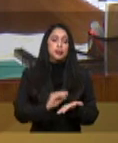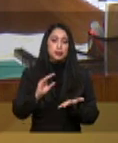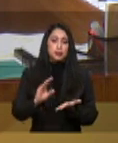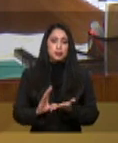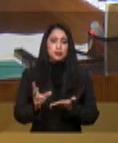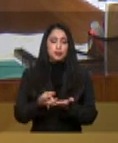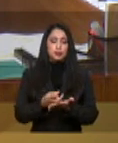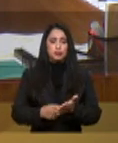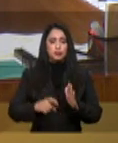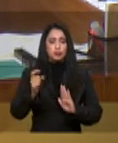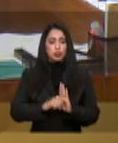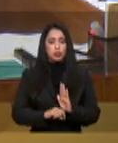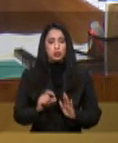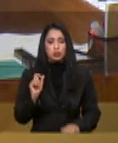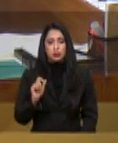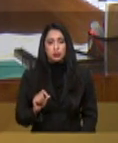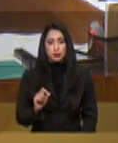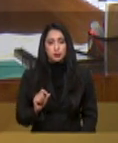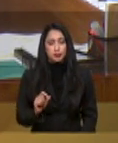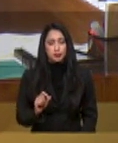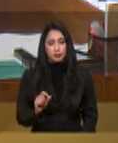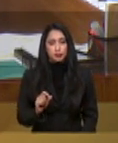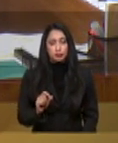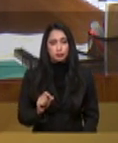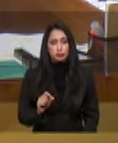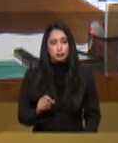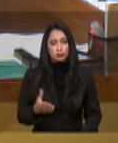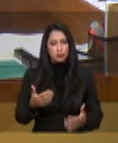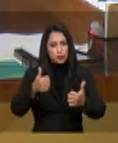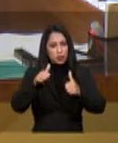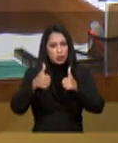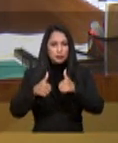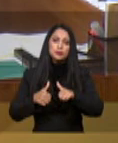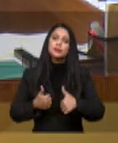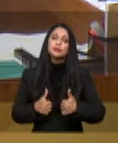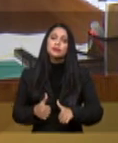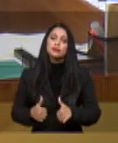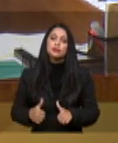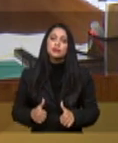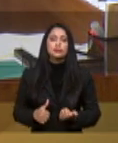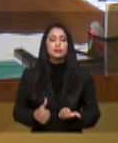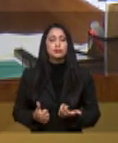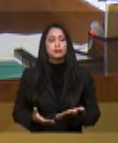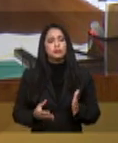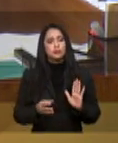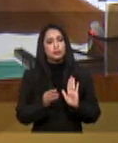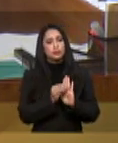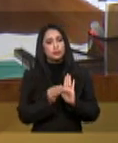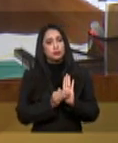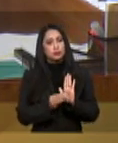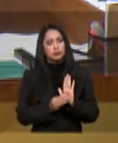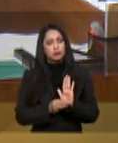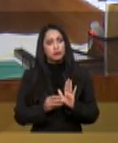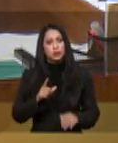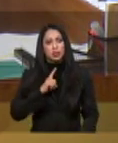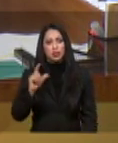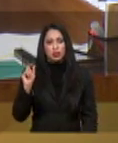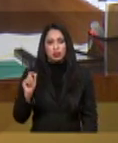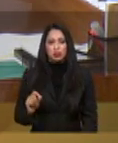tributário pendente de recolhimento. Dito isso, passo à análise dos argumentos lançados nessa ação. De início, consigno que não